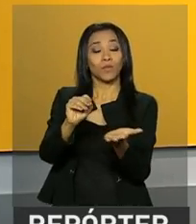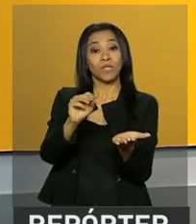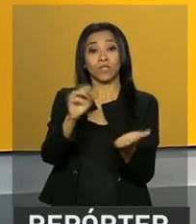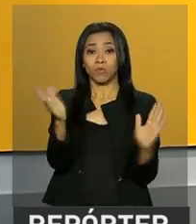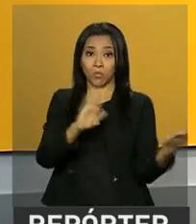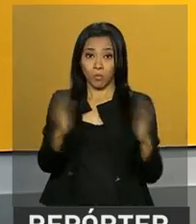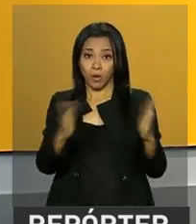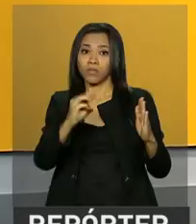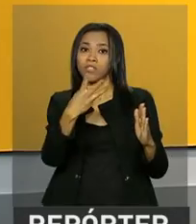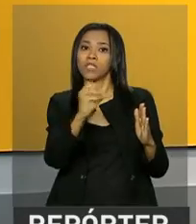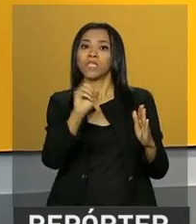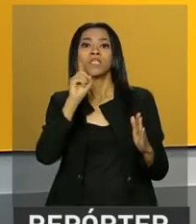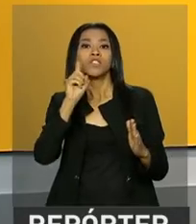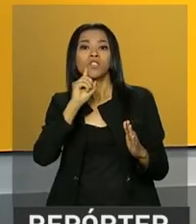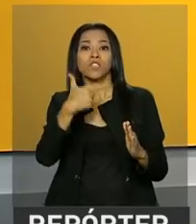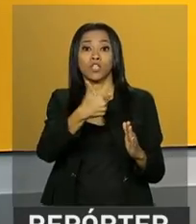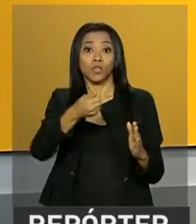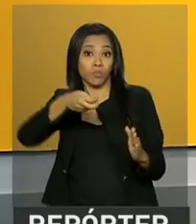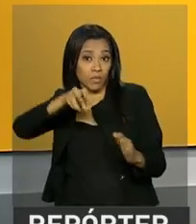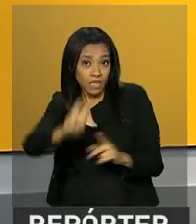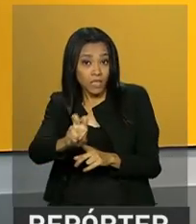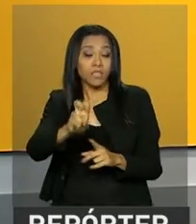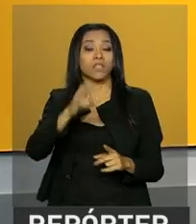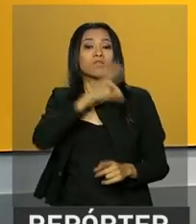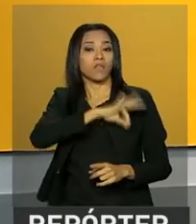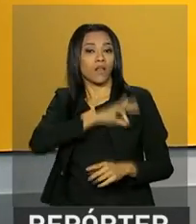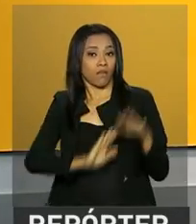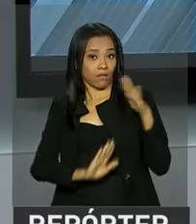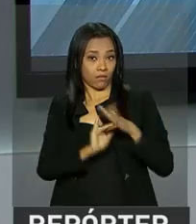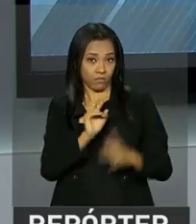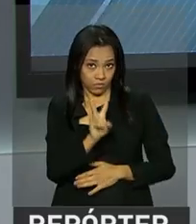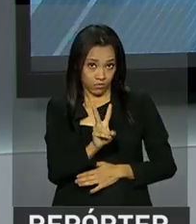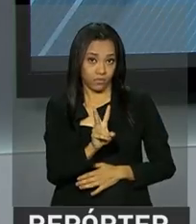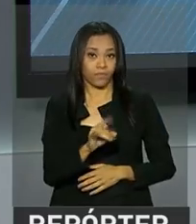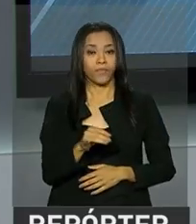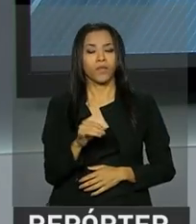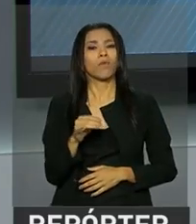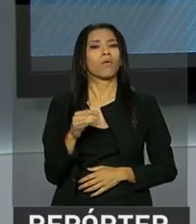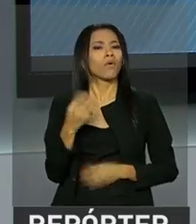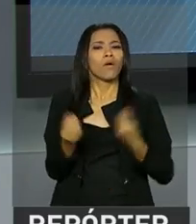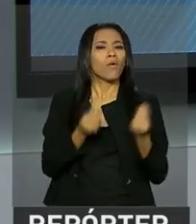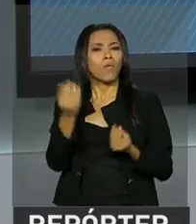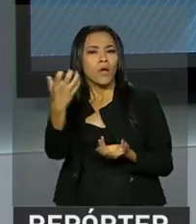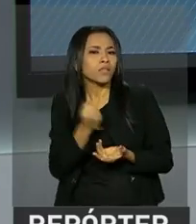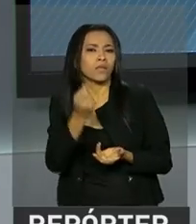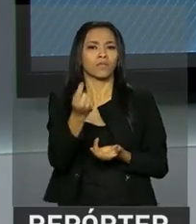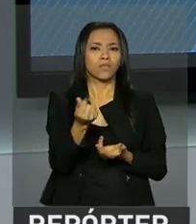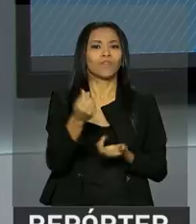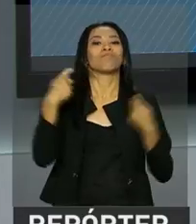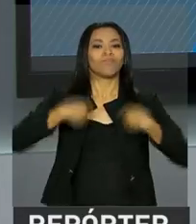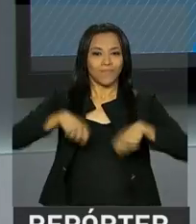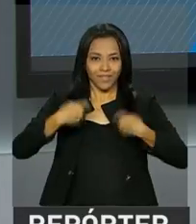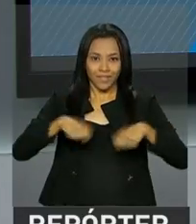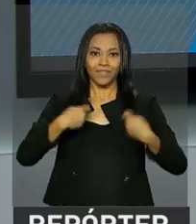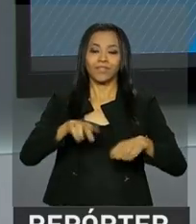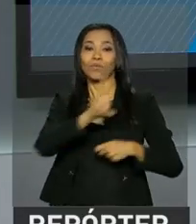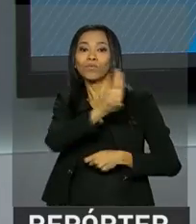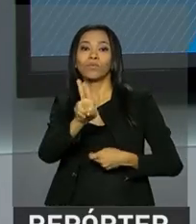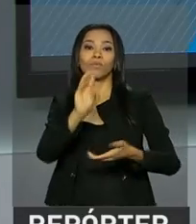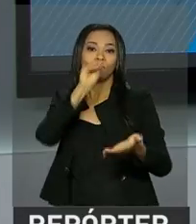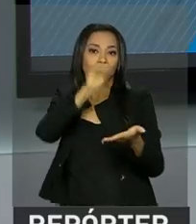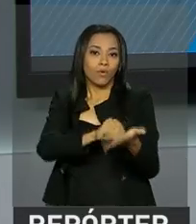2015 e teve remuneração de até dois salários mínimos para retirar o benefício é necessário estar inscrito